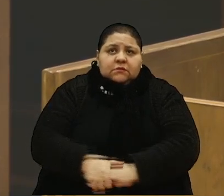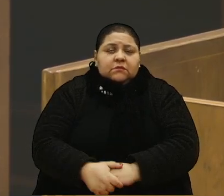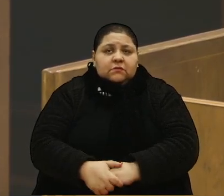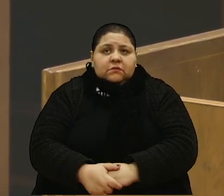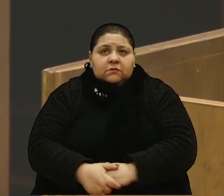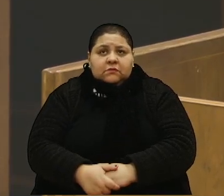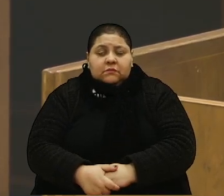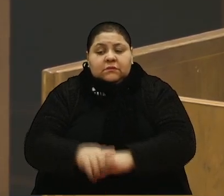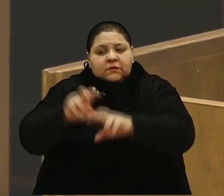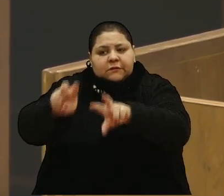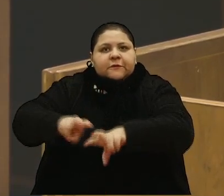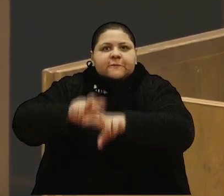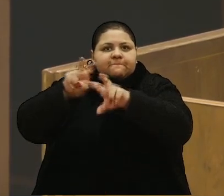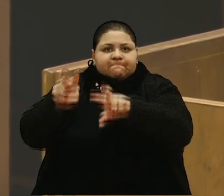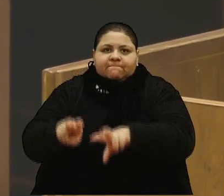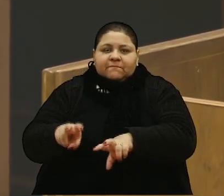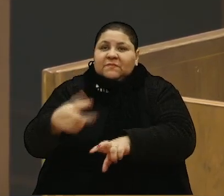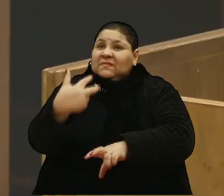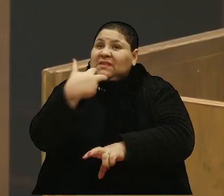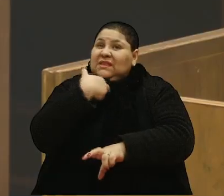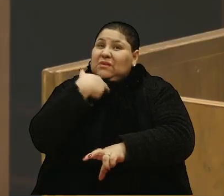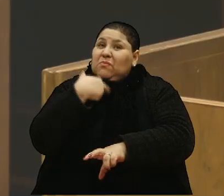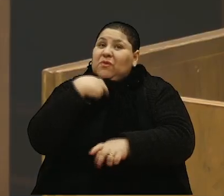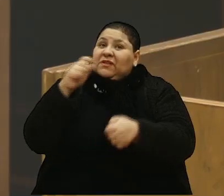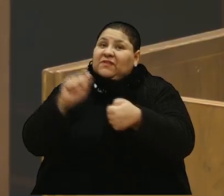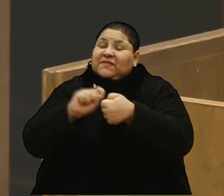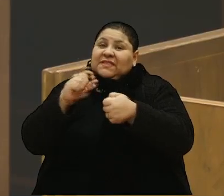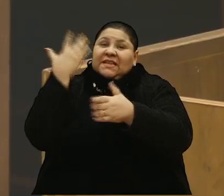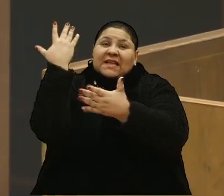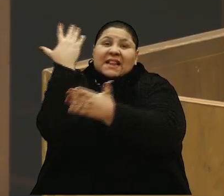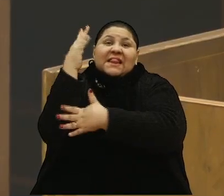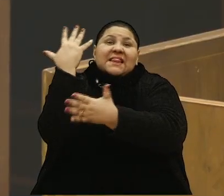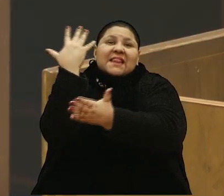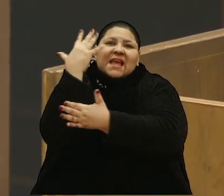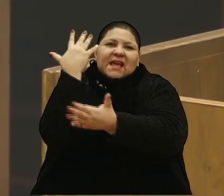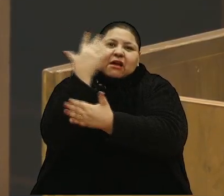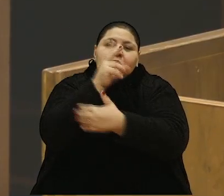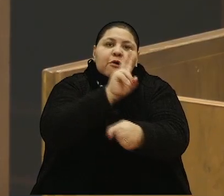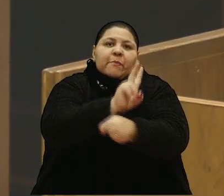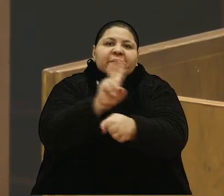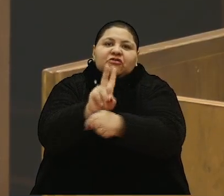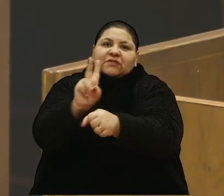Aonde que um agricultor não pode fazer lenha para sustentar sua família.